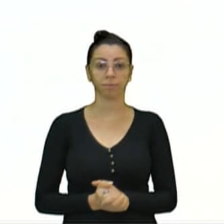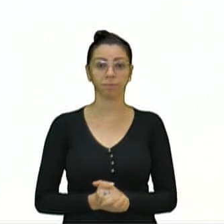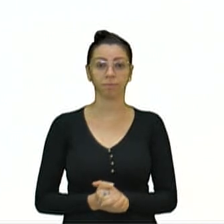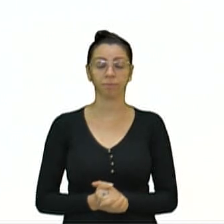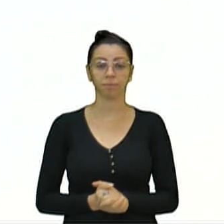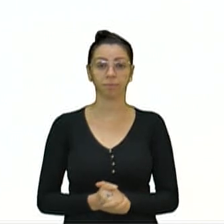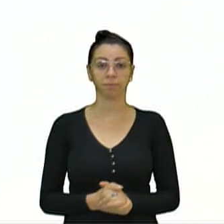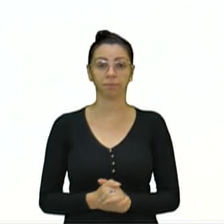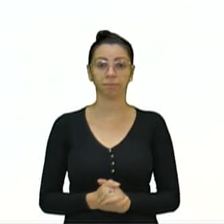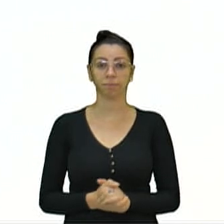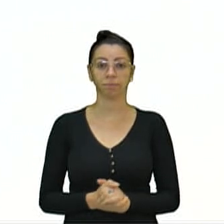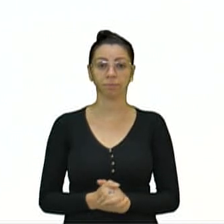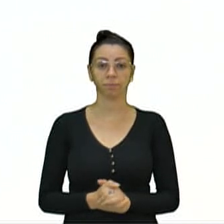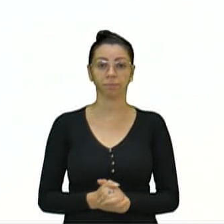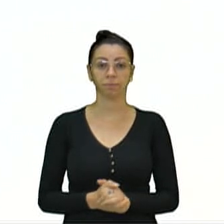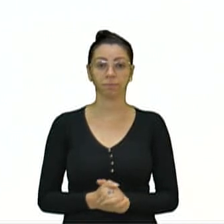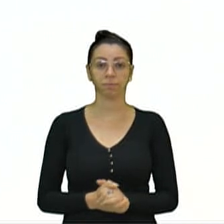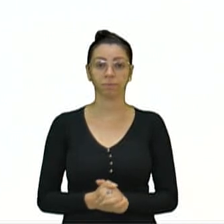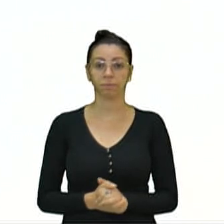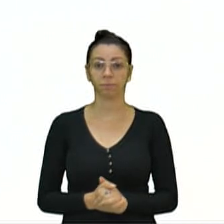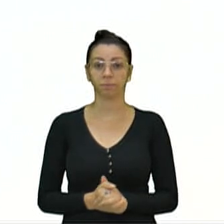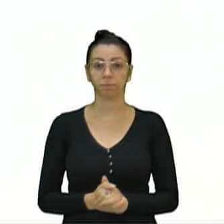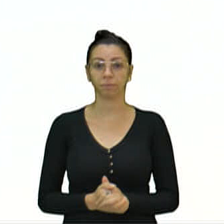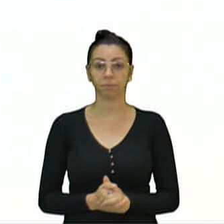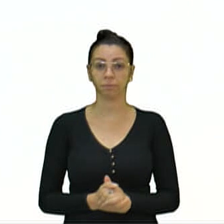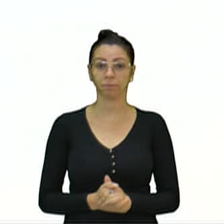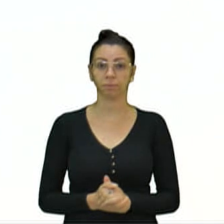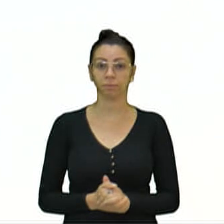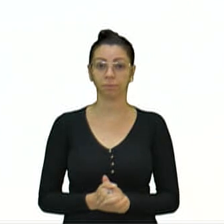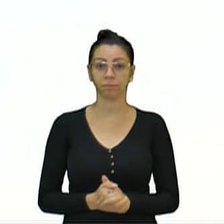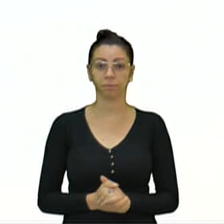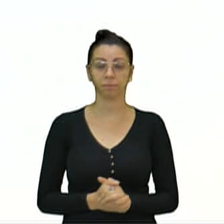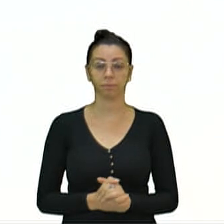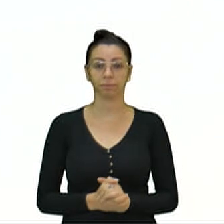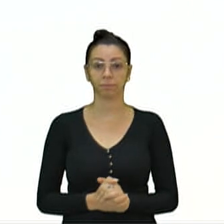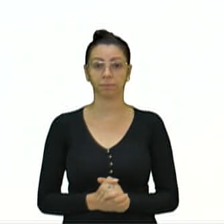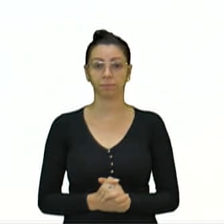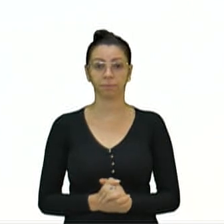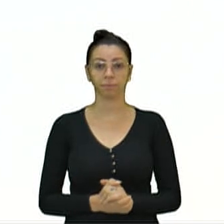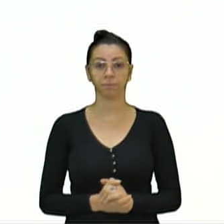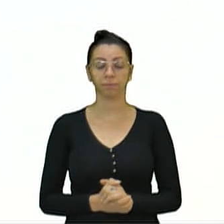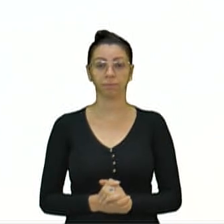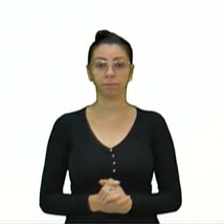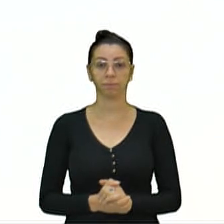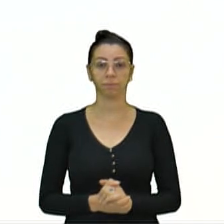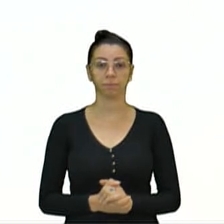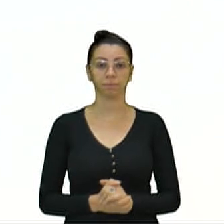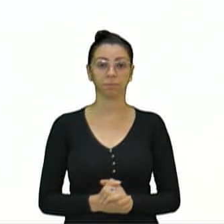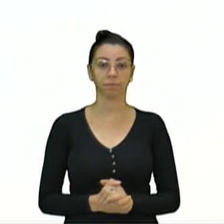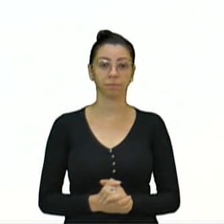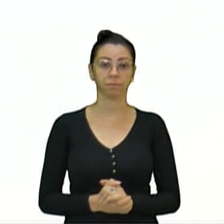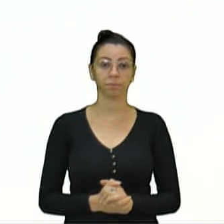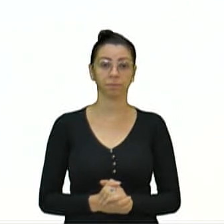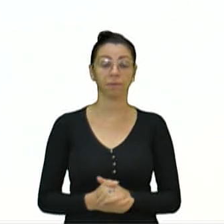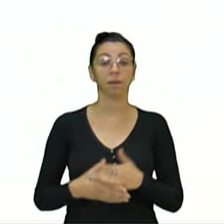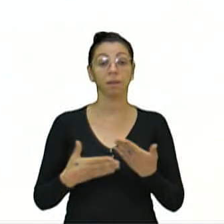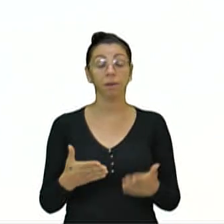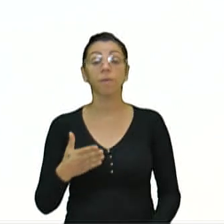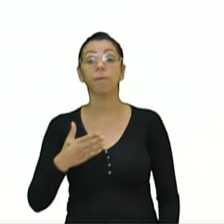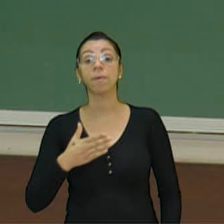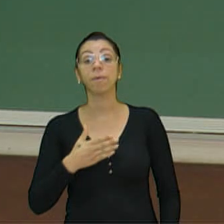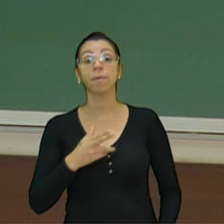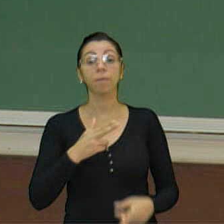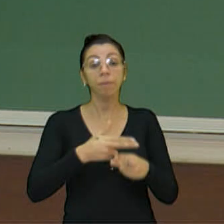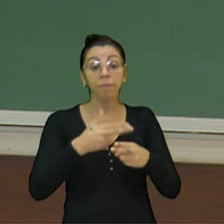sobre o comercial de televisão favorito dela. E ela diz que é justamente aquele da Coca-Cola, que